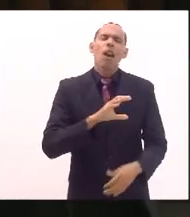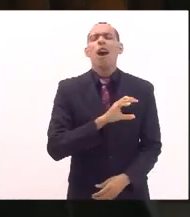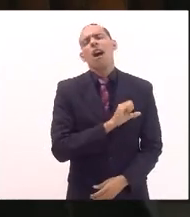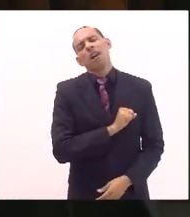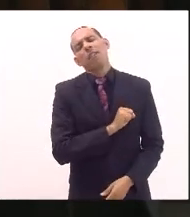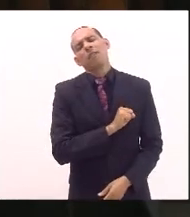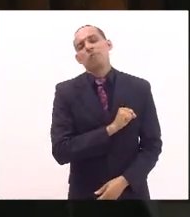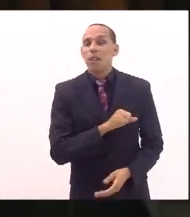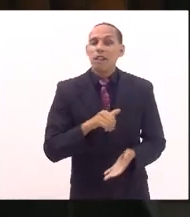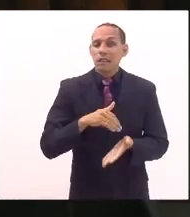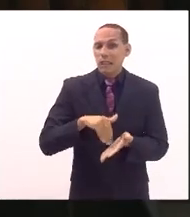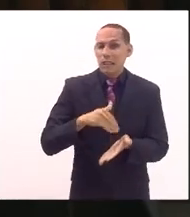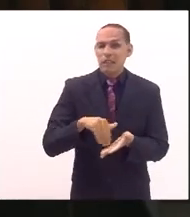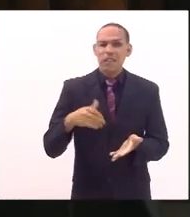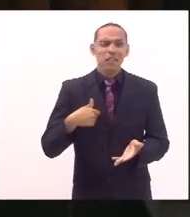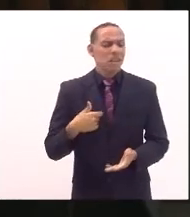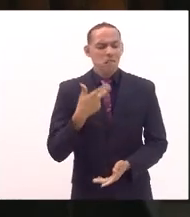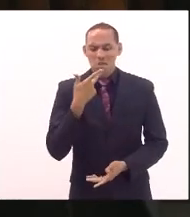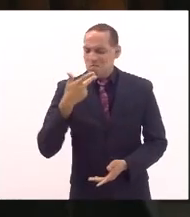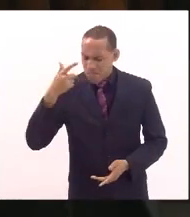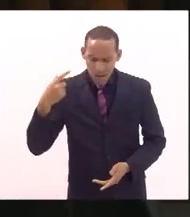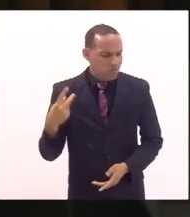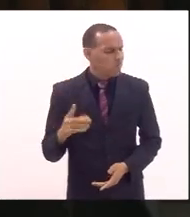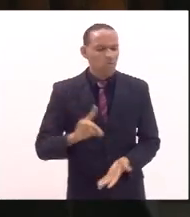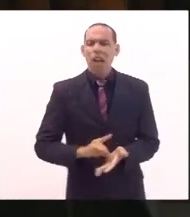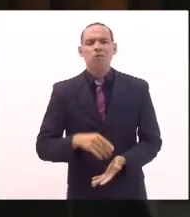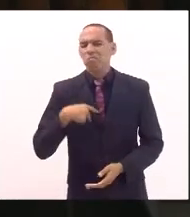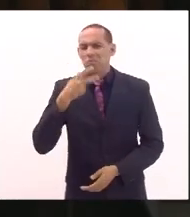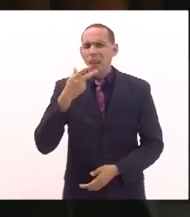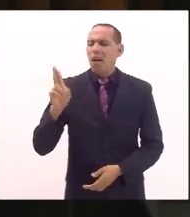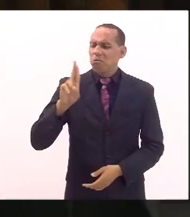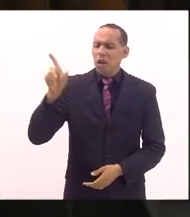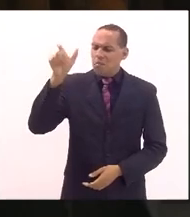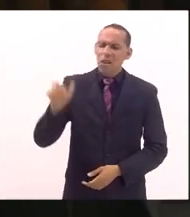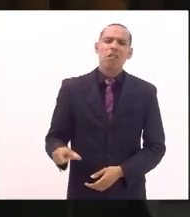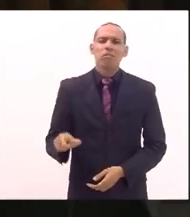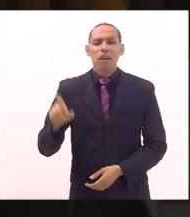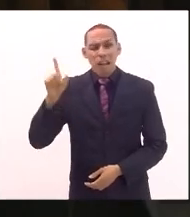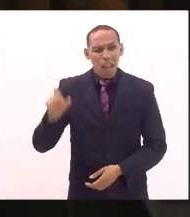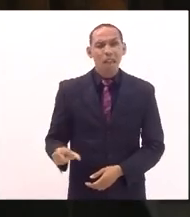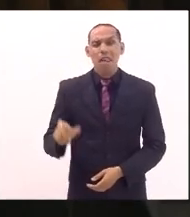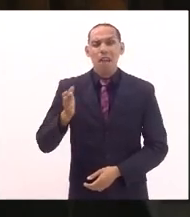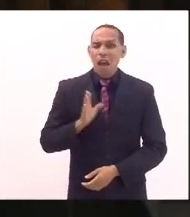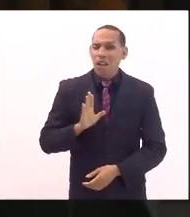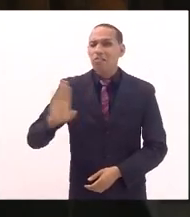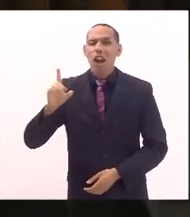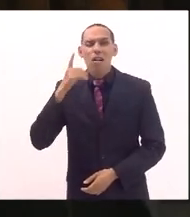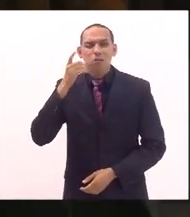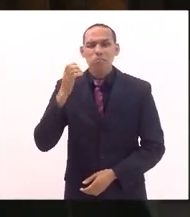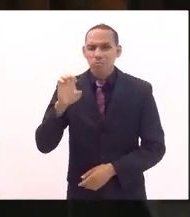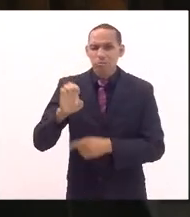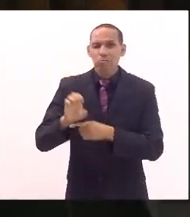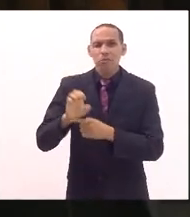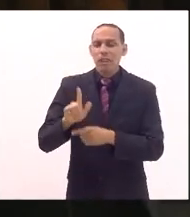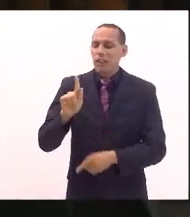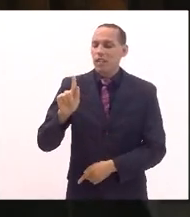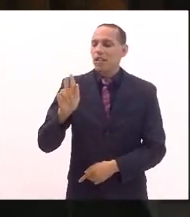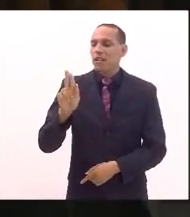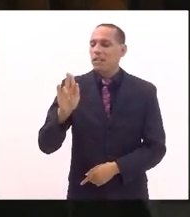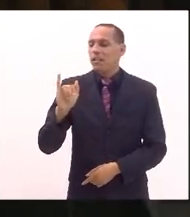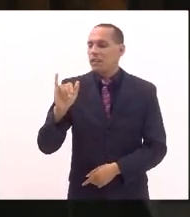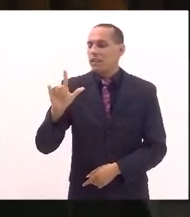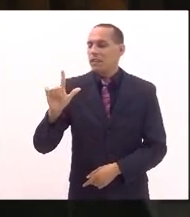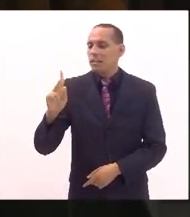ao secretário não tem o Papas na Língua Eu falo o nome dele que é pré-candidato a deputado estadual sou Guilherme